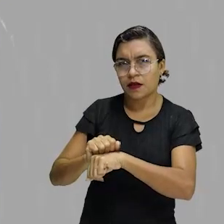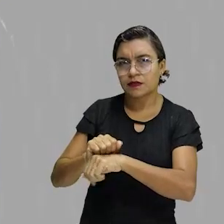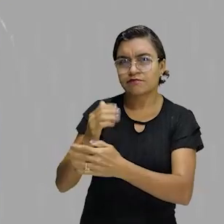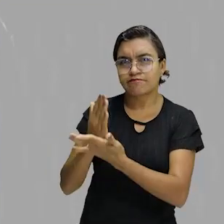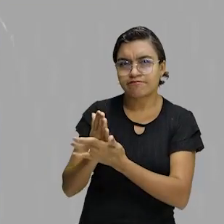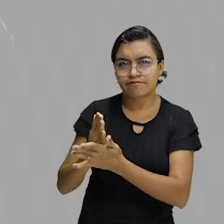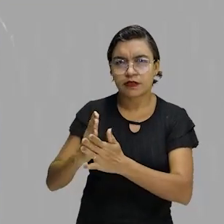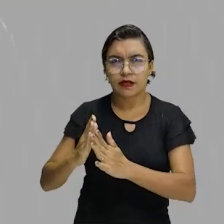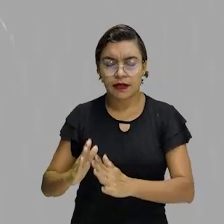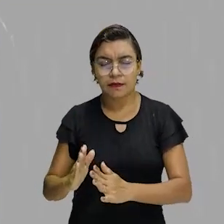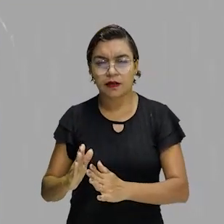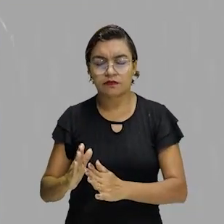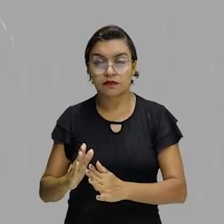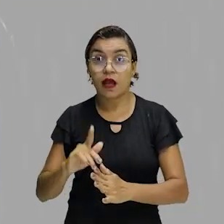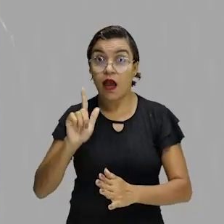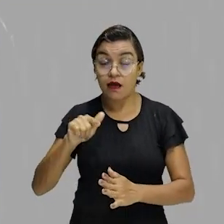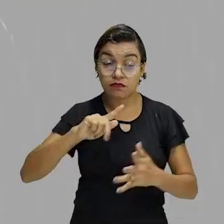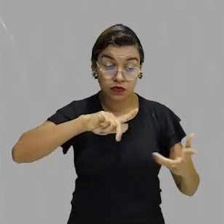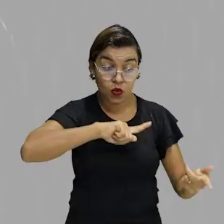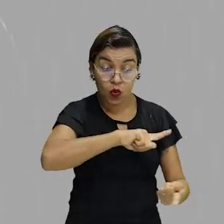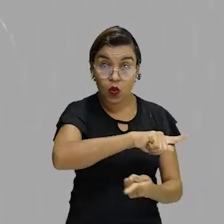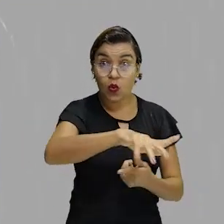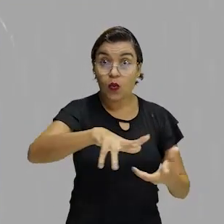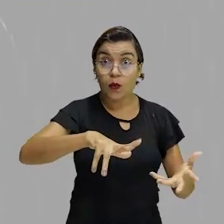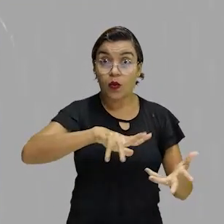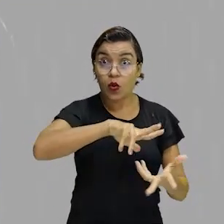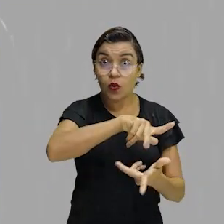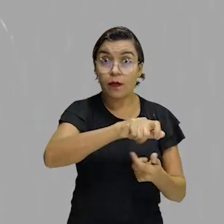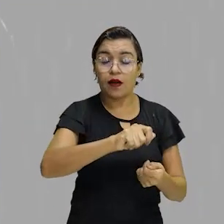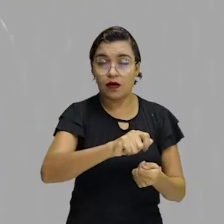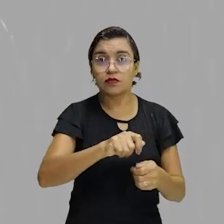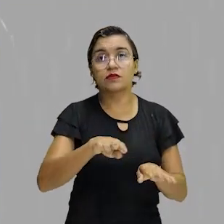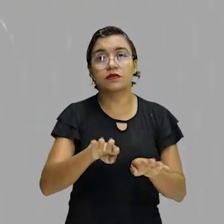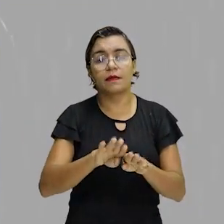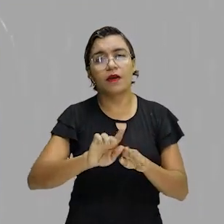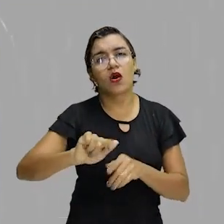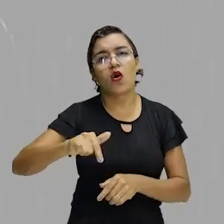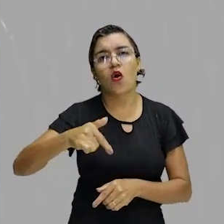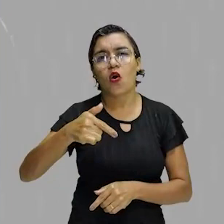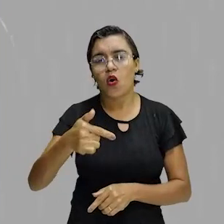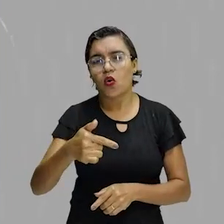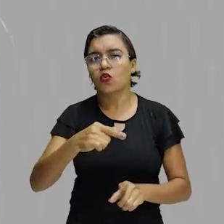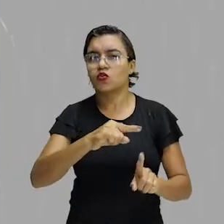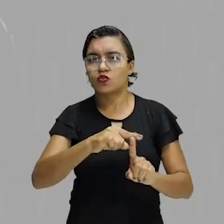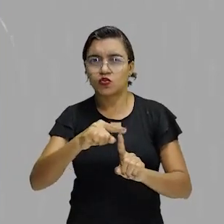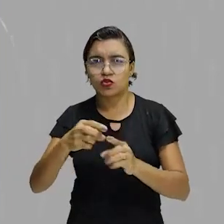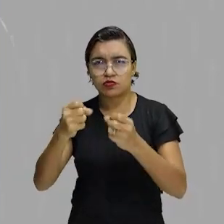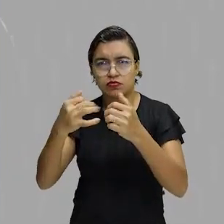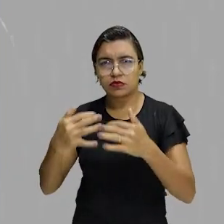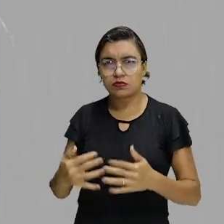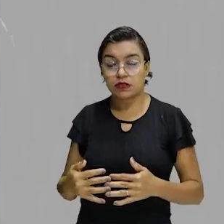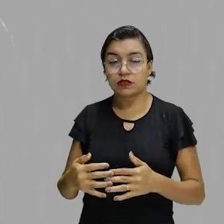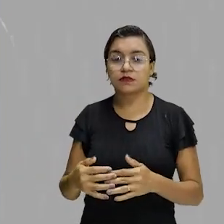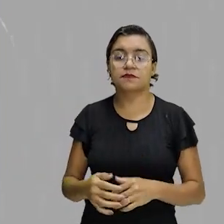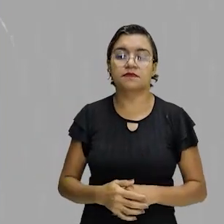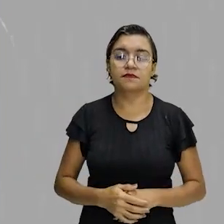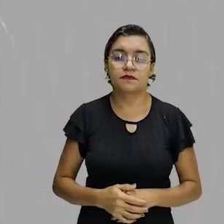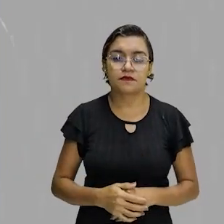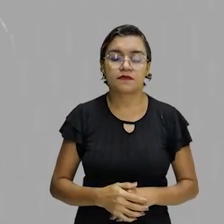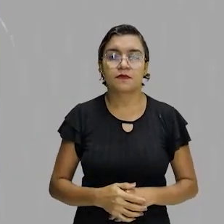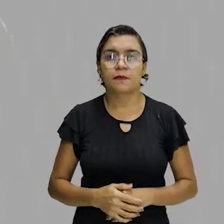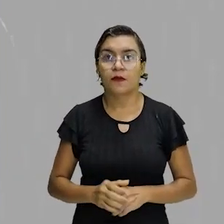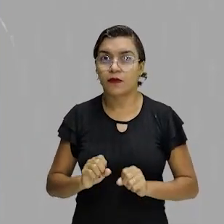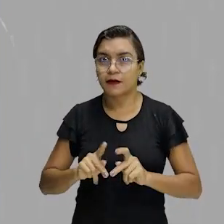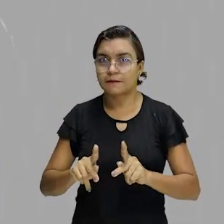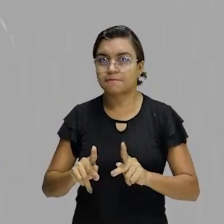também de alcance global, mundial, mas que têm outras pautas, não mais a questão ambiental, mas sim a questão da pobreza no